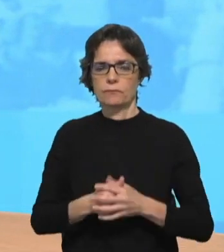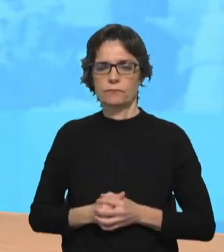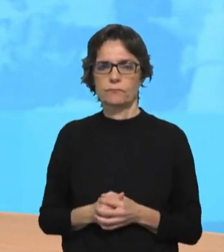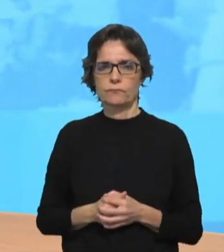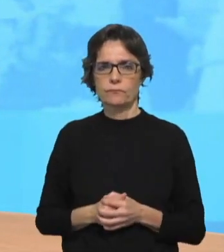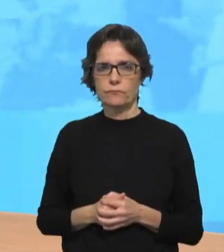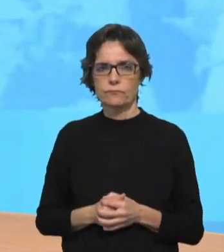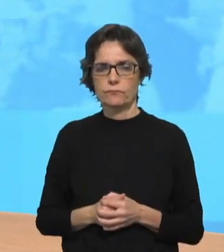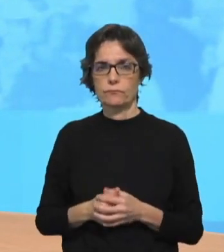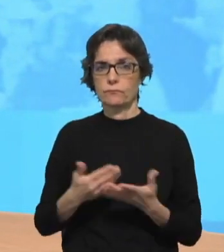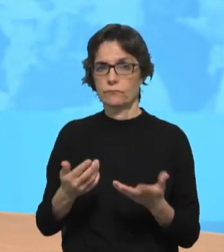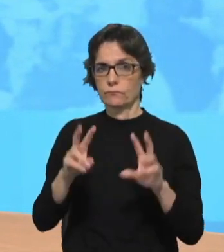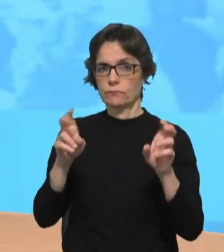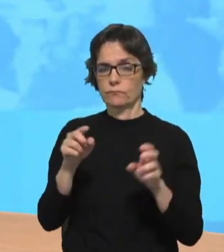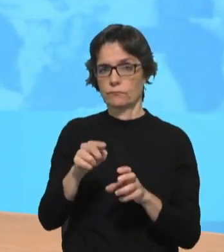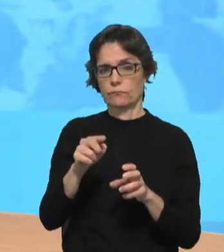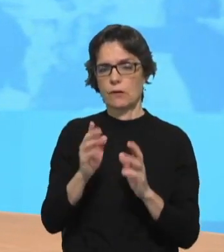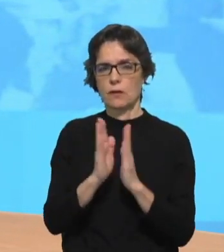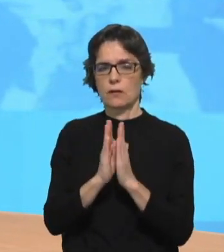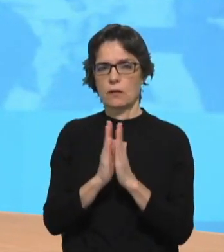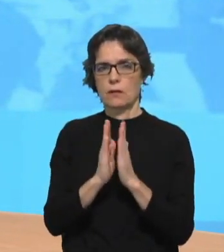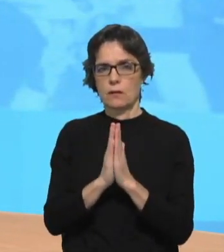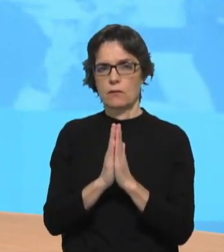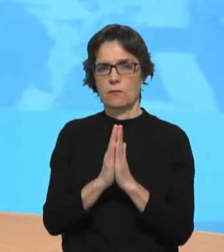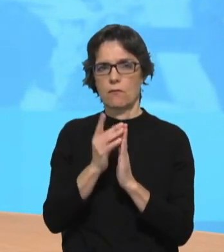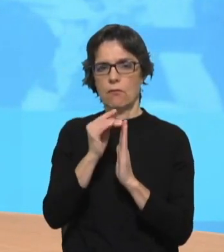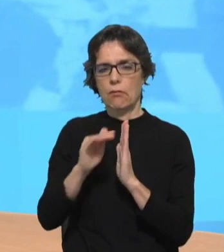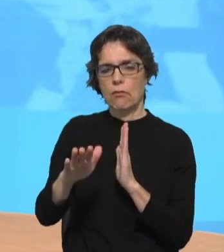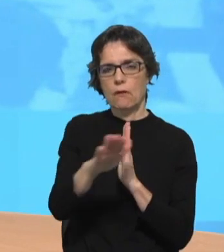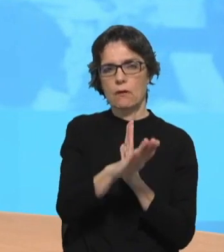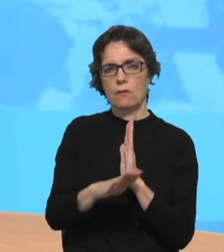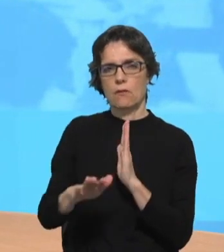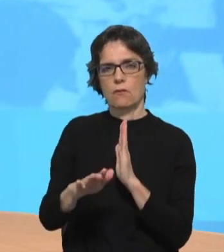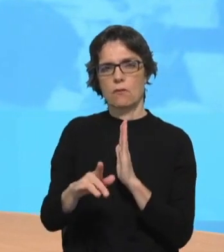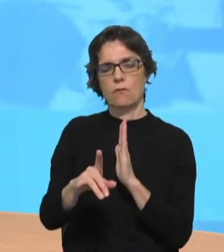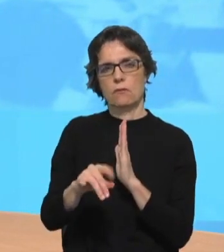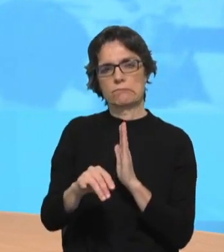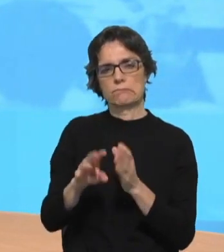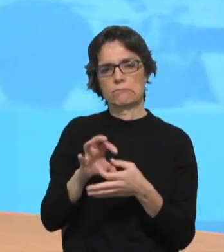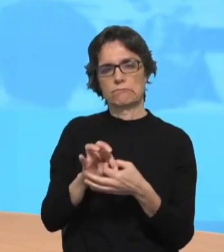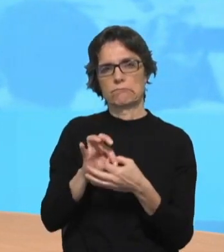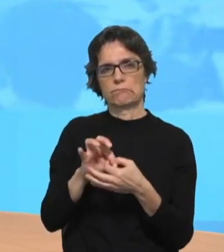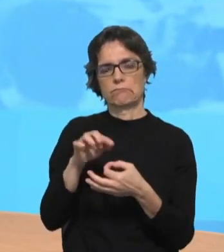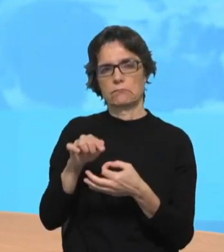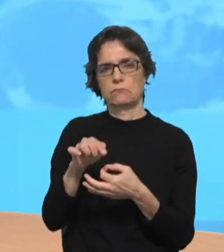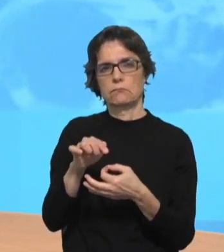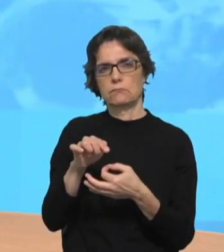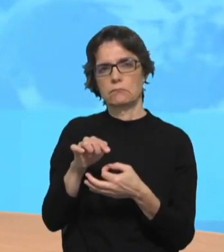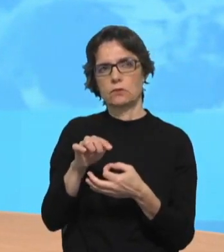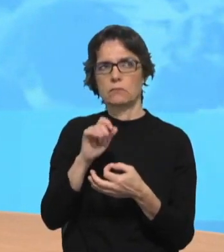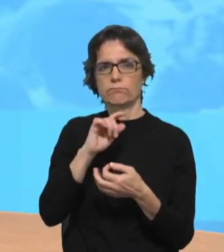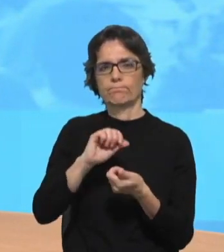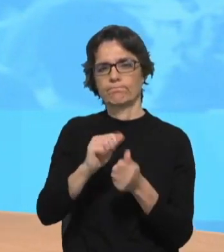Agora olhamos o fenómeno religioso e a territorialidade, é uma relação que se define e